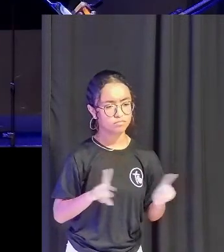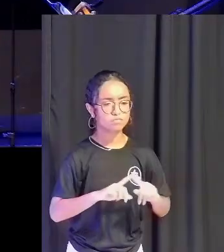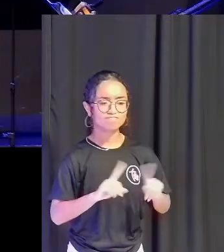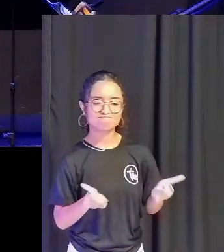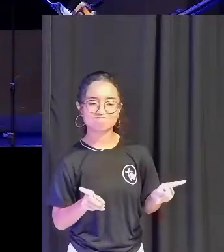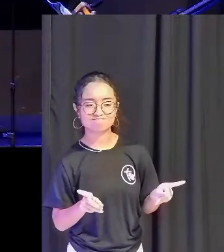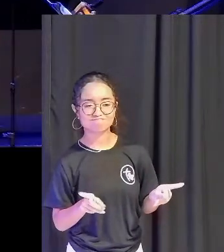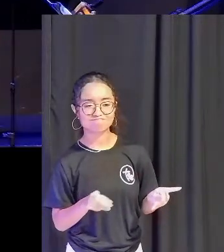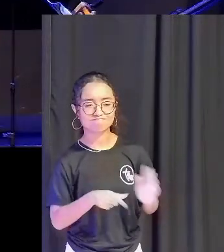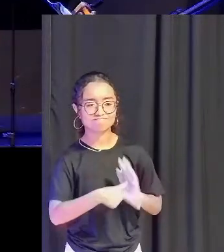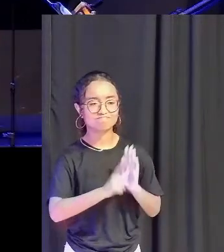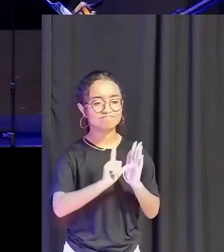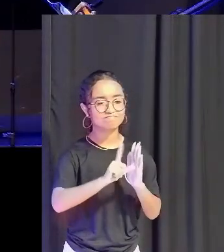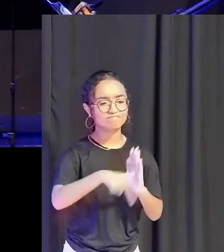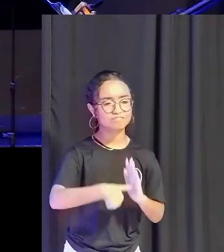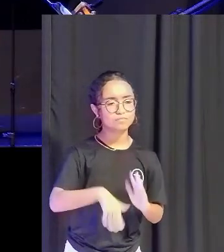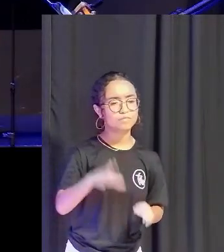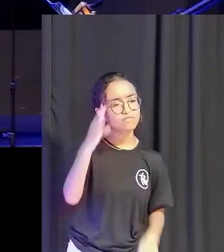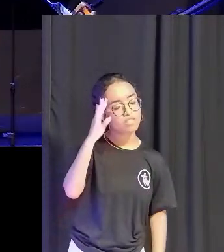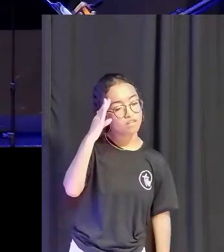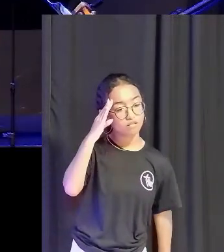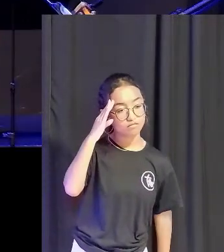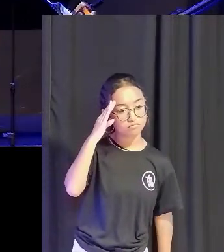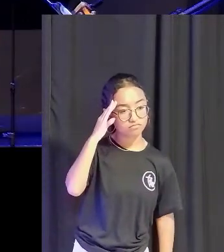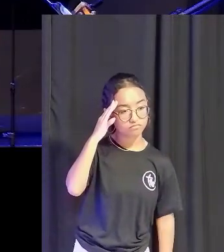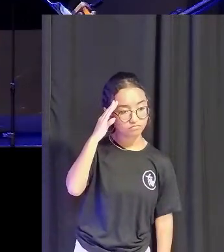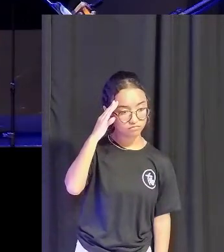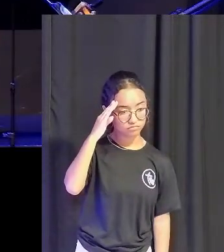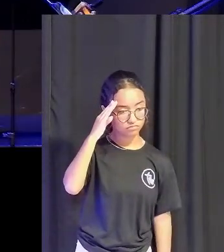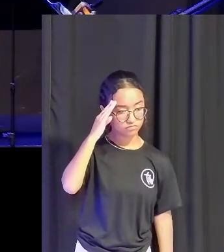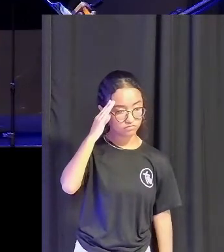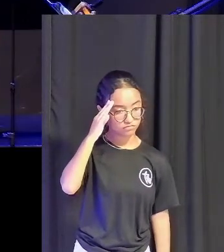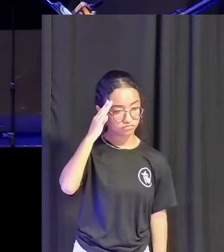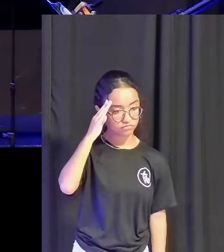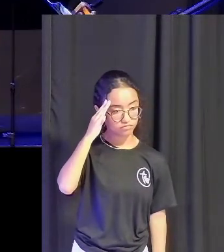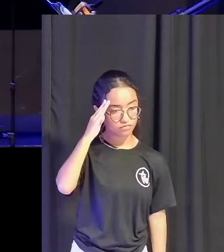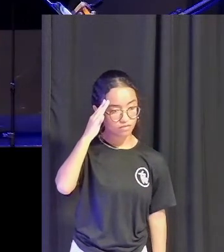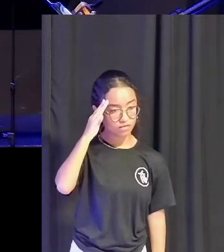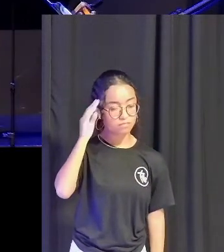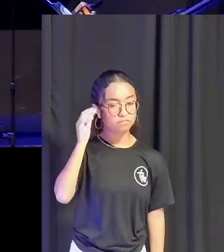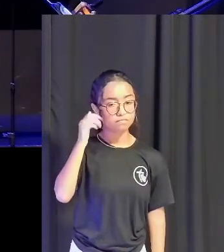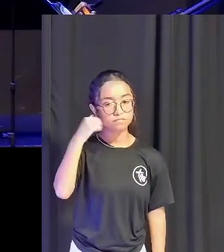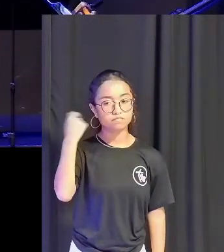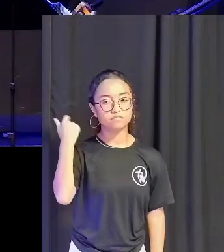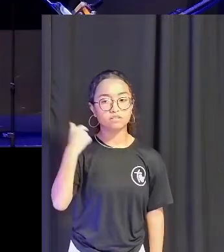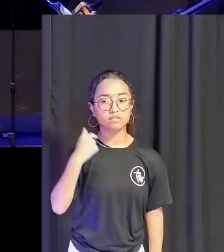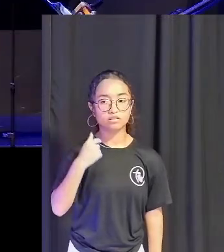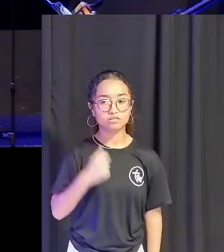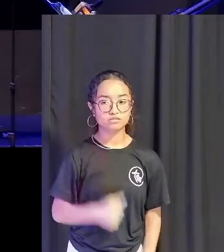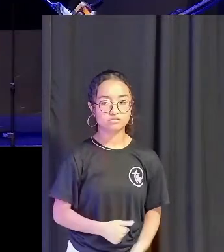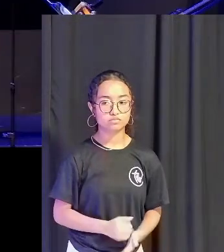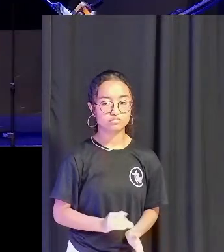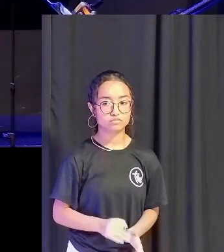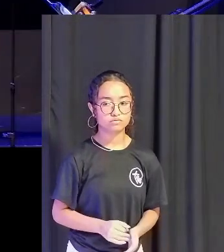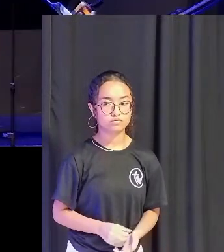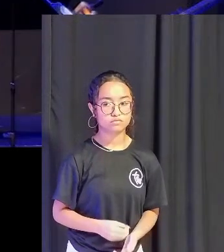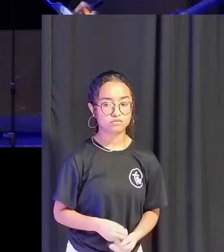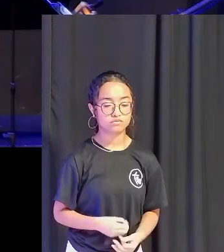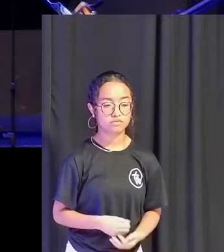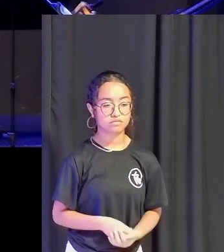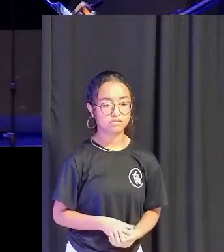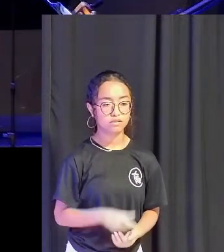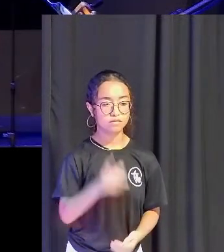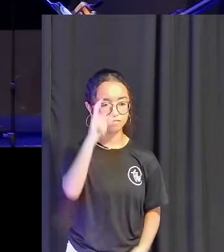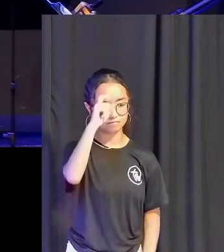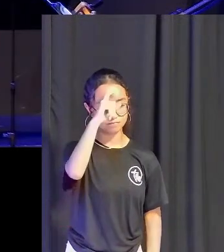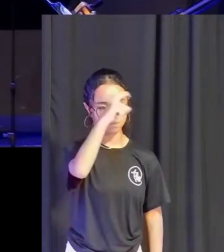nossas fraquezas, as nossas debilidades, talvez algum pecado que a gente teve no passado, alguma dificuldade que a gente